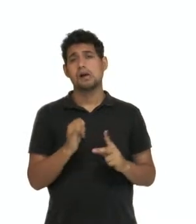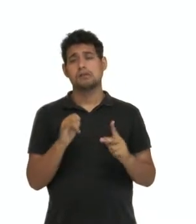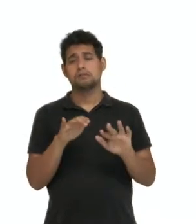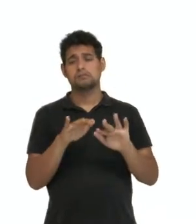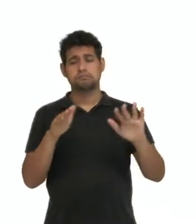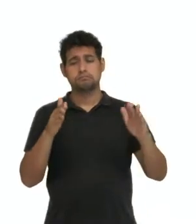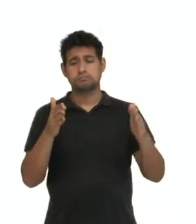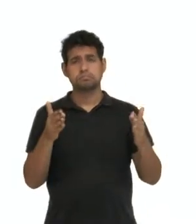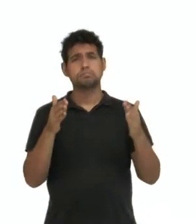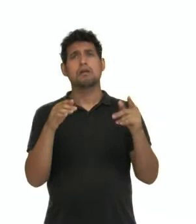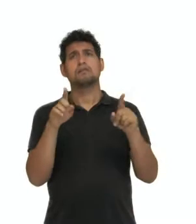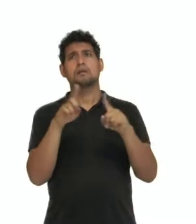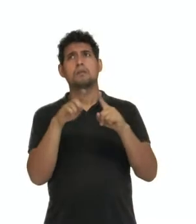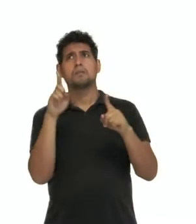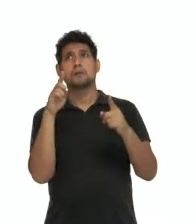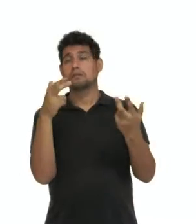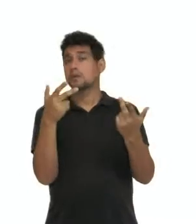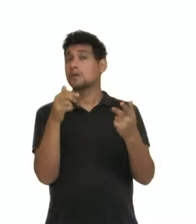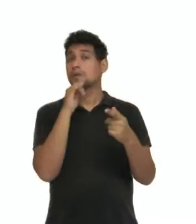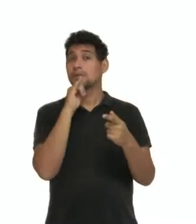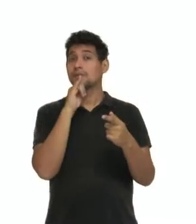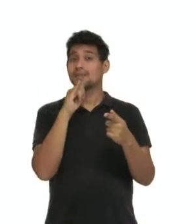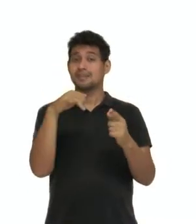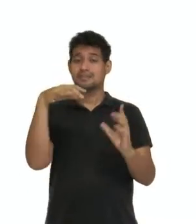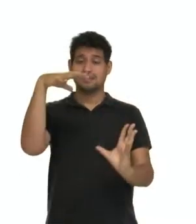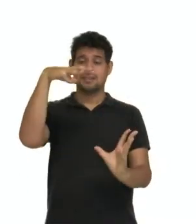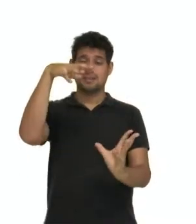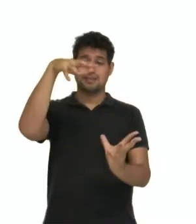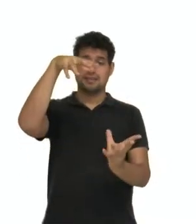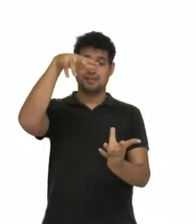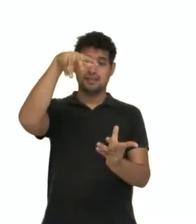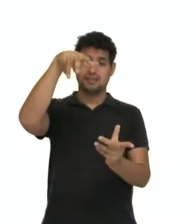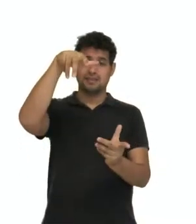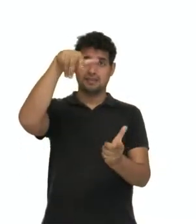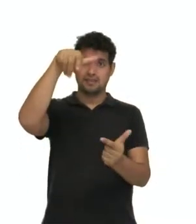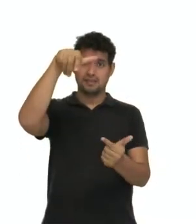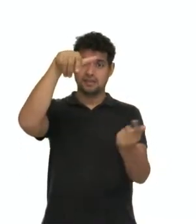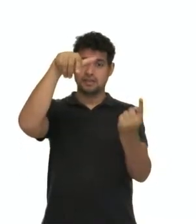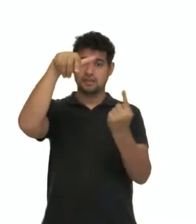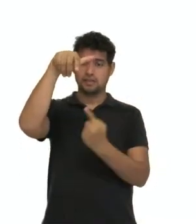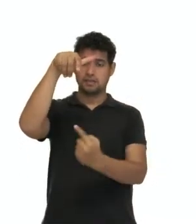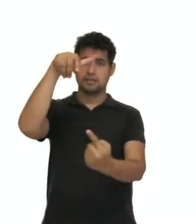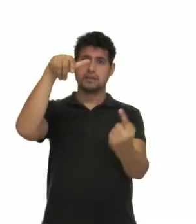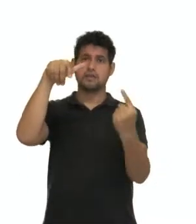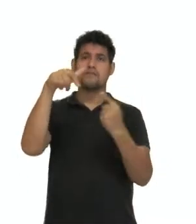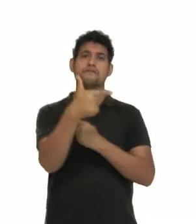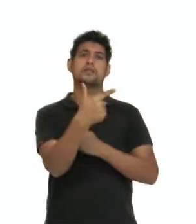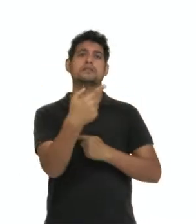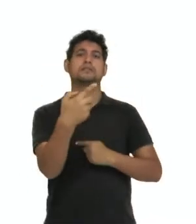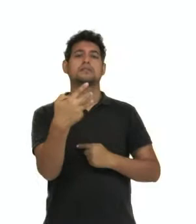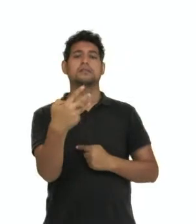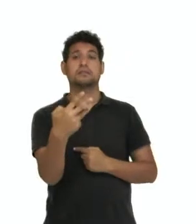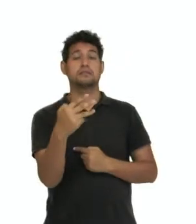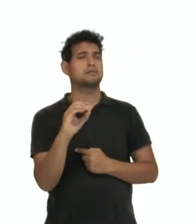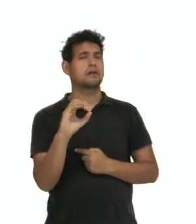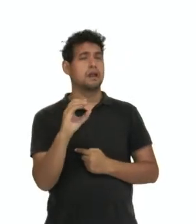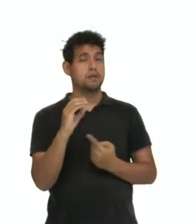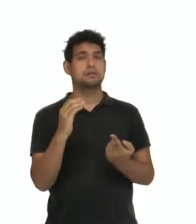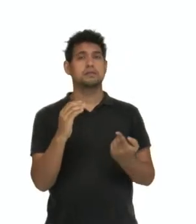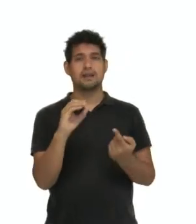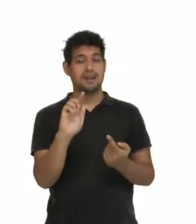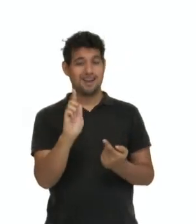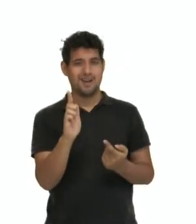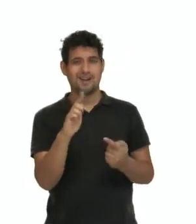imaginária, o ângulo entre o Equador e essa mesa seria do quê? 23 graus. Por isso, cada um